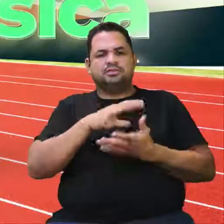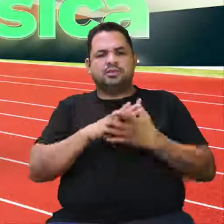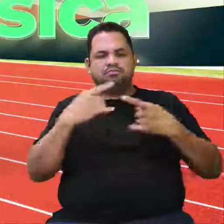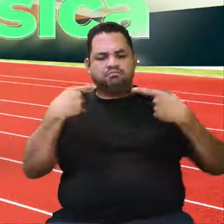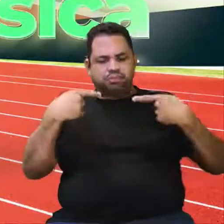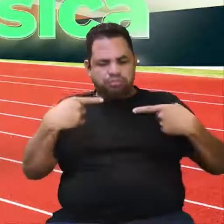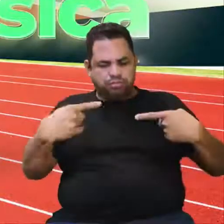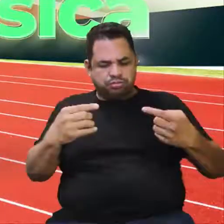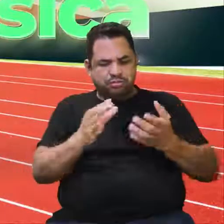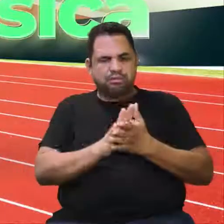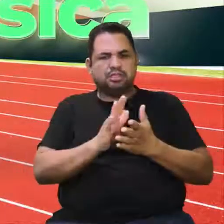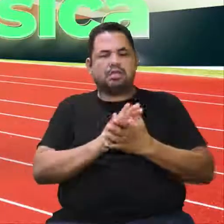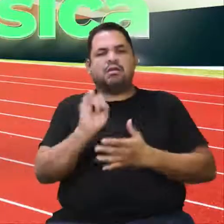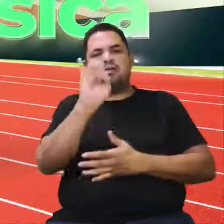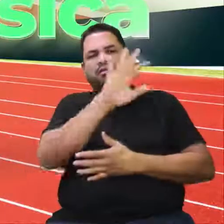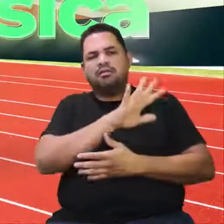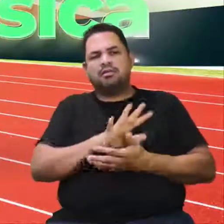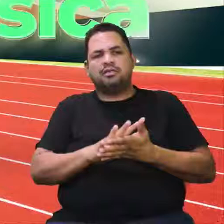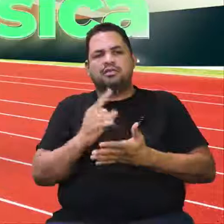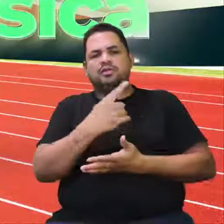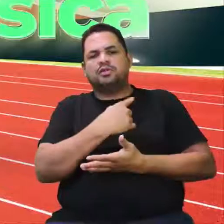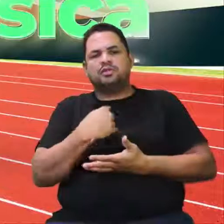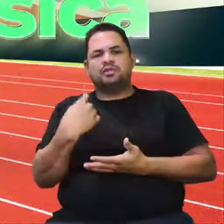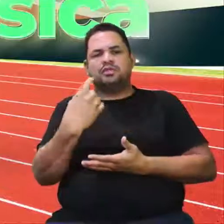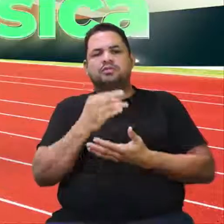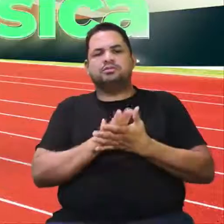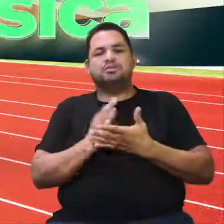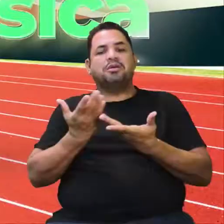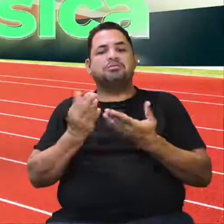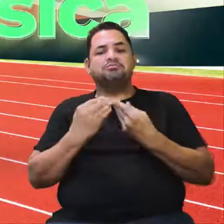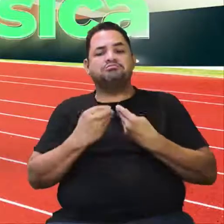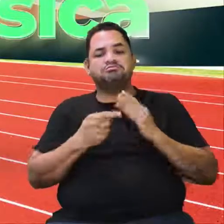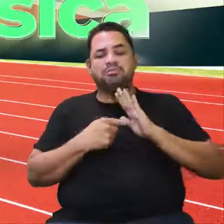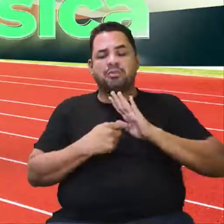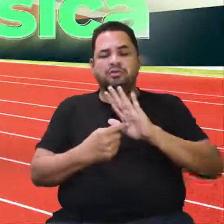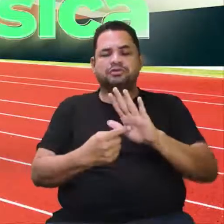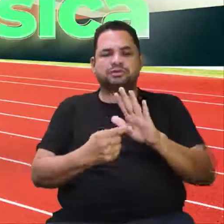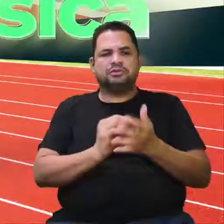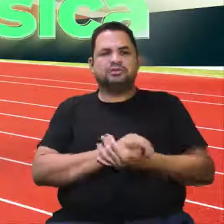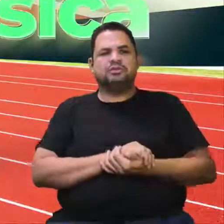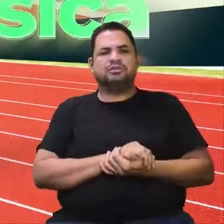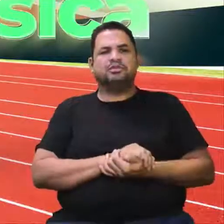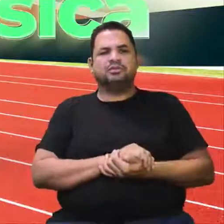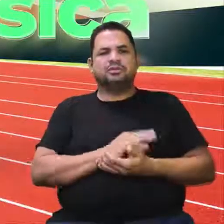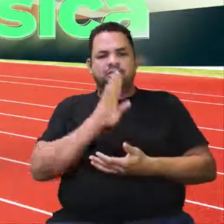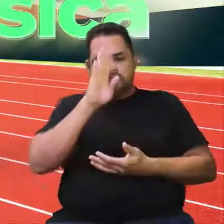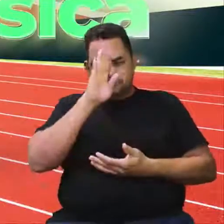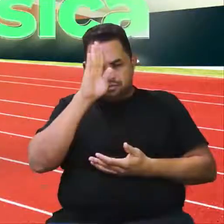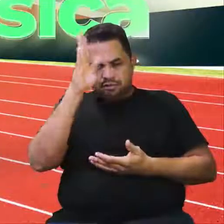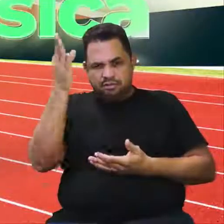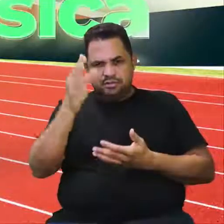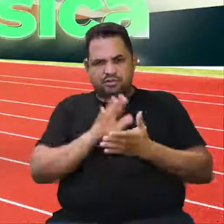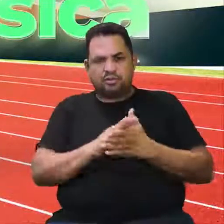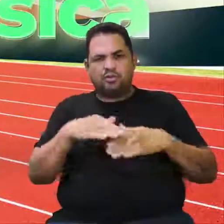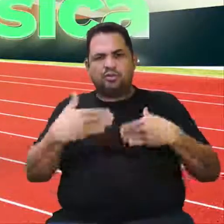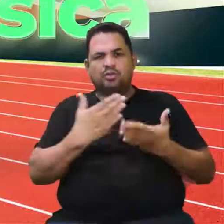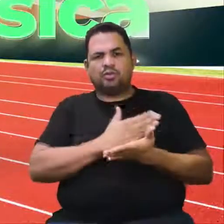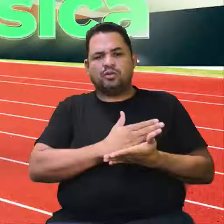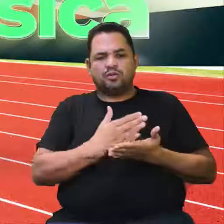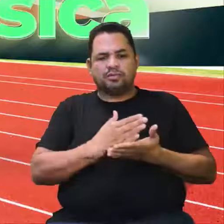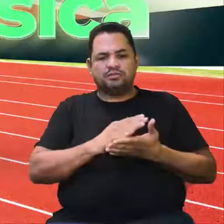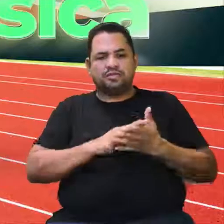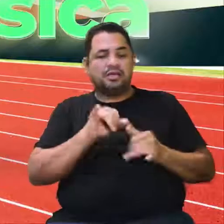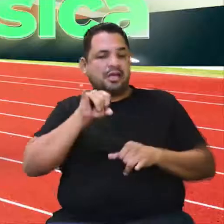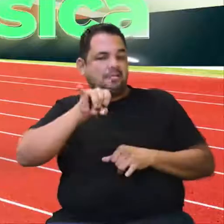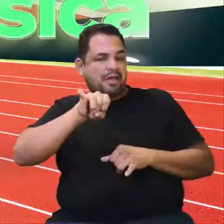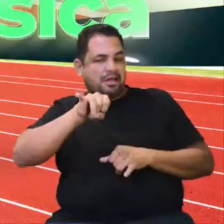com essa questão da imagem. Sim. Da imagem que nós passamos, da imagem que nós almejávamos. E principalmente, né? Quando começava o período da paquera,